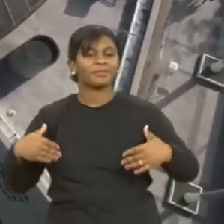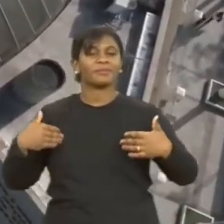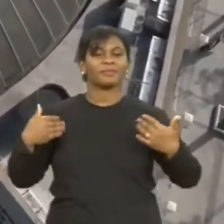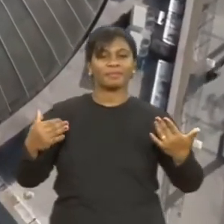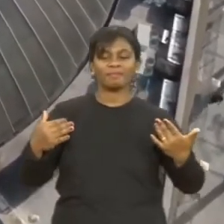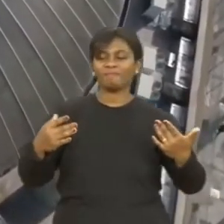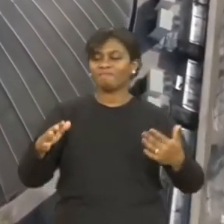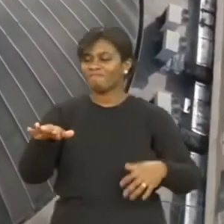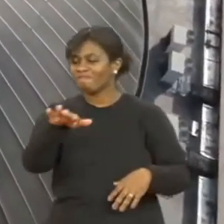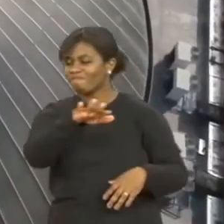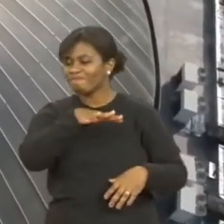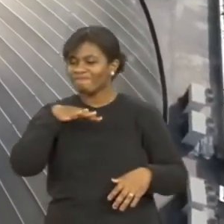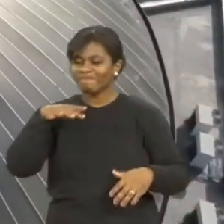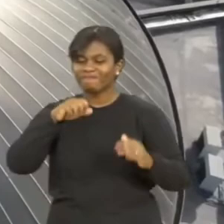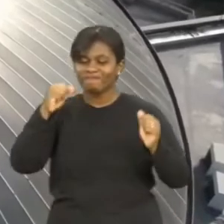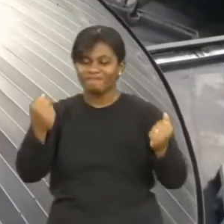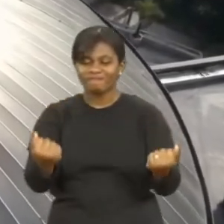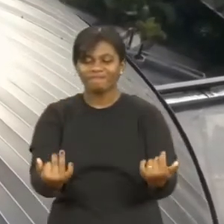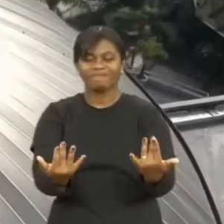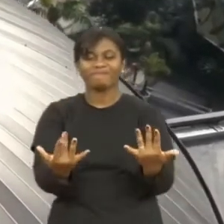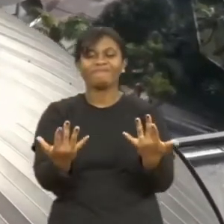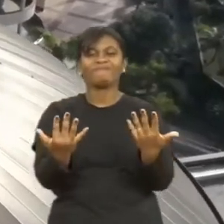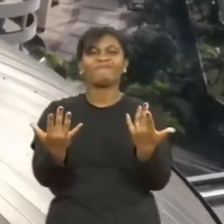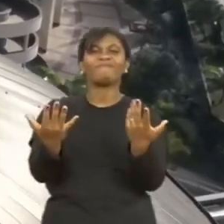subiremos, e então